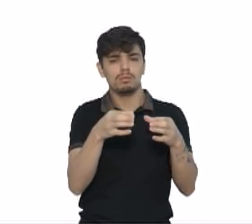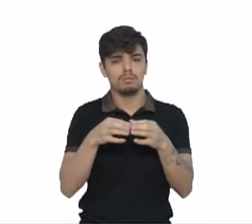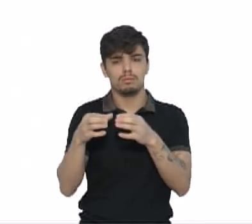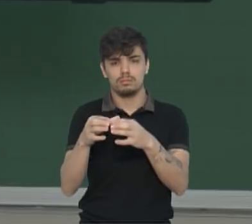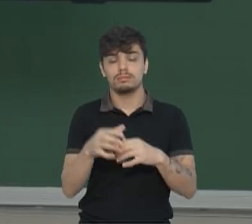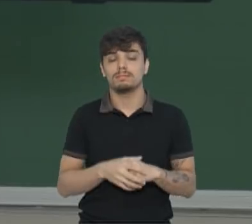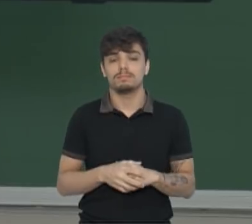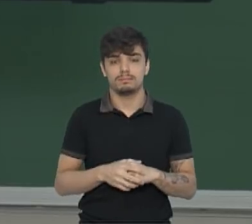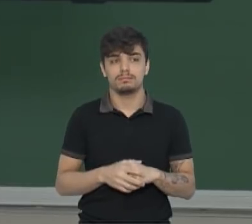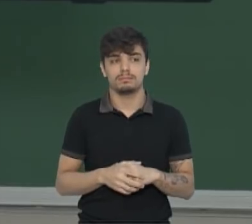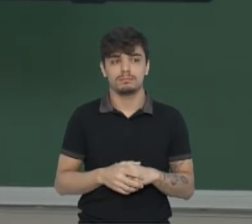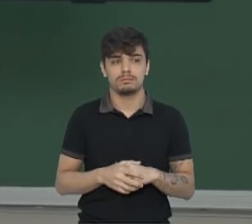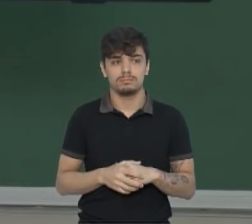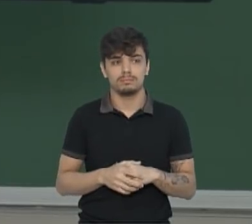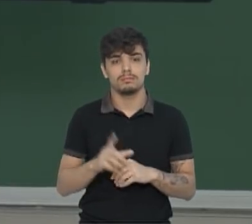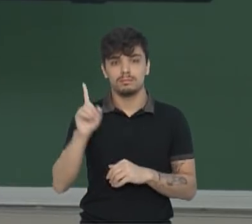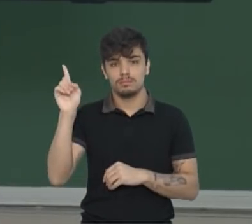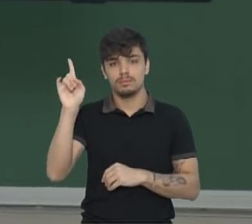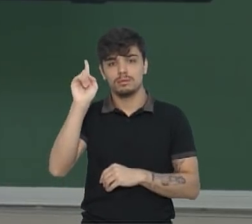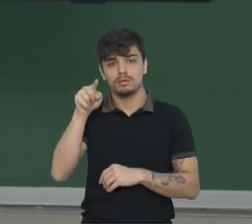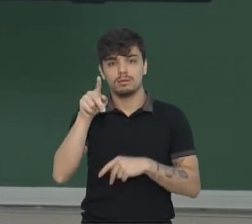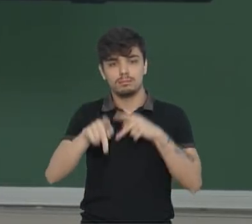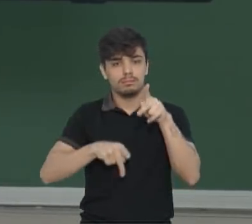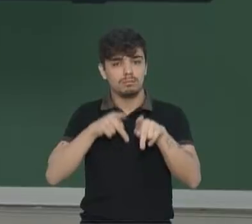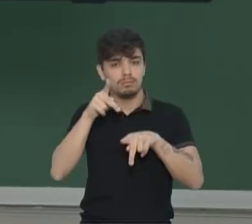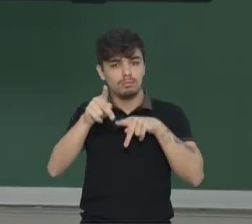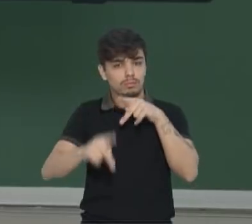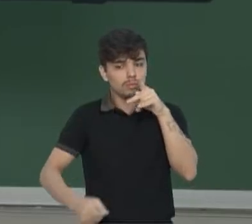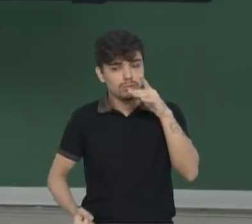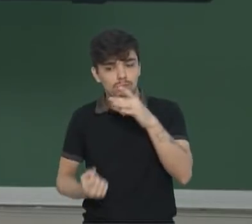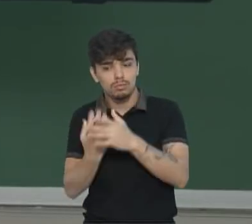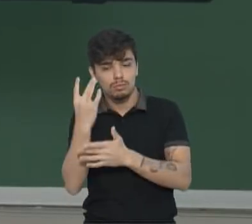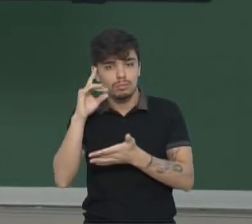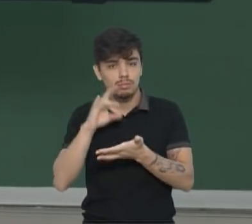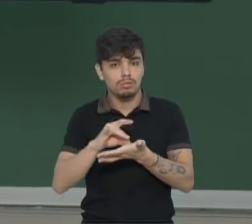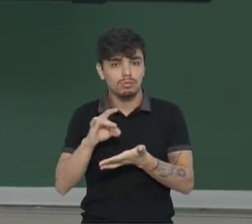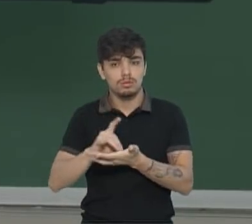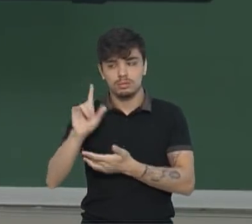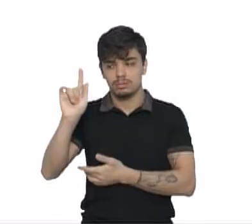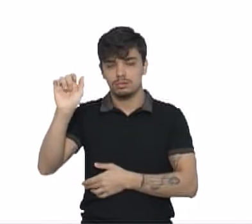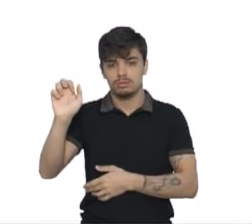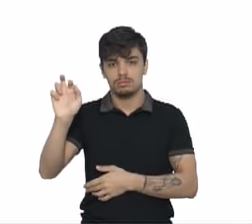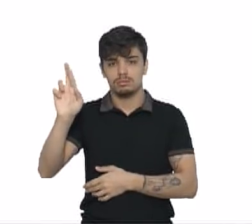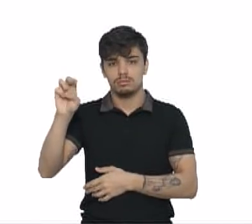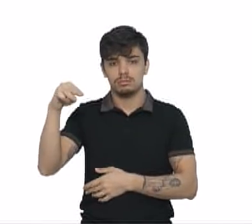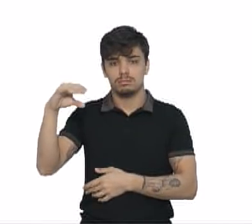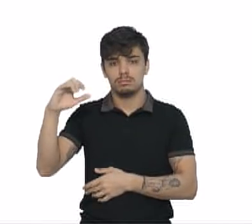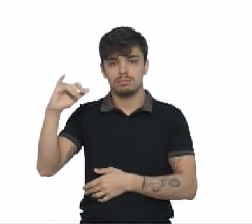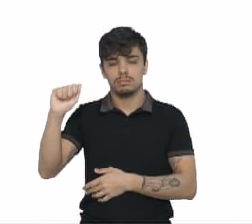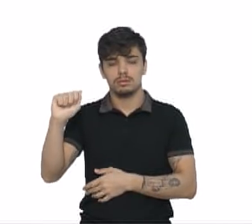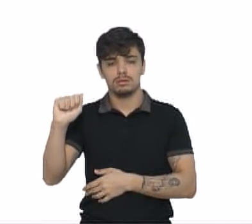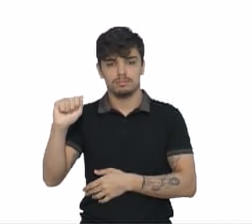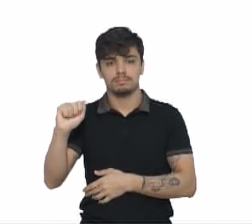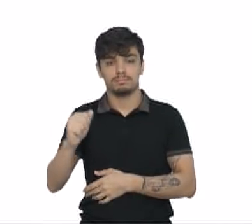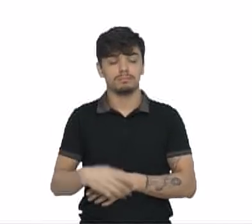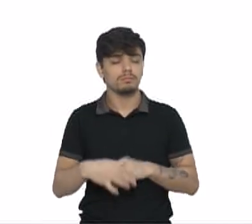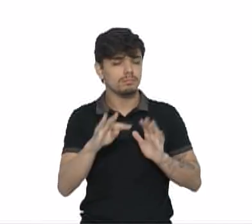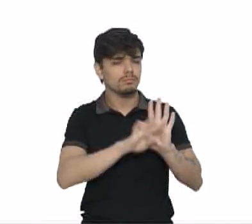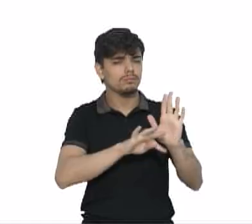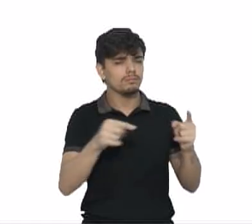francos. Então, esses aqui são os povos de origem germânica. Segundo o texto, o que torna os povos germânicos